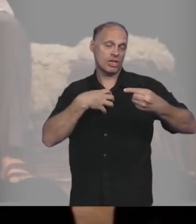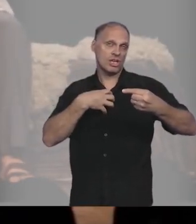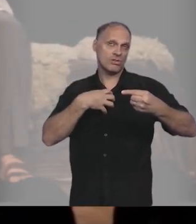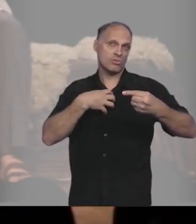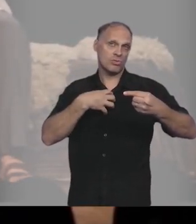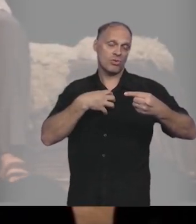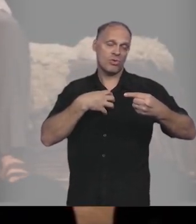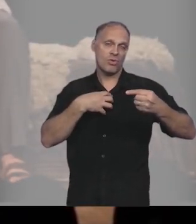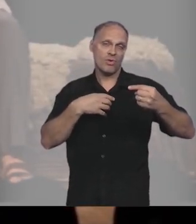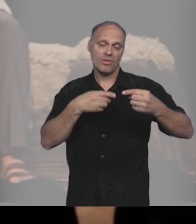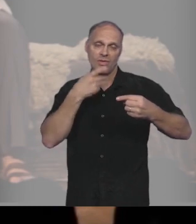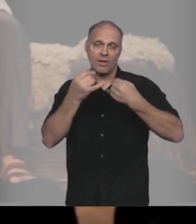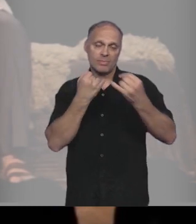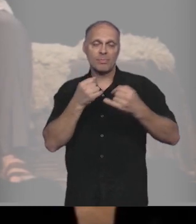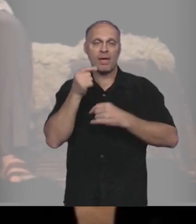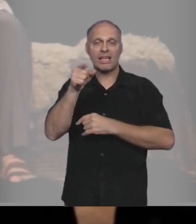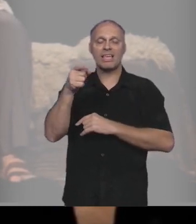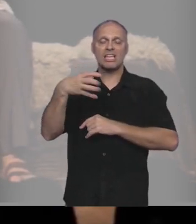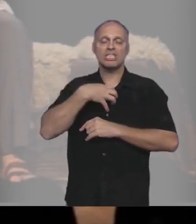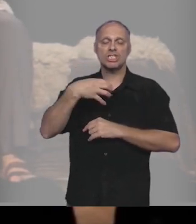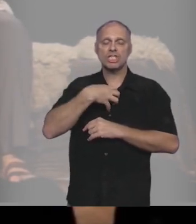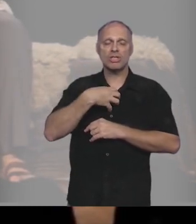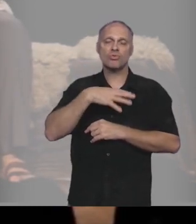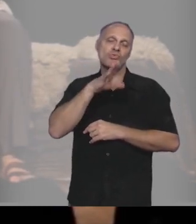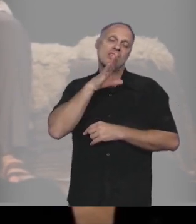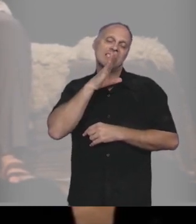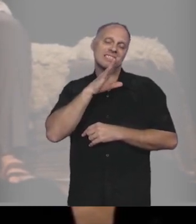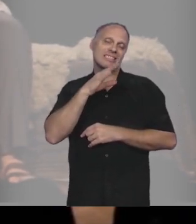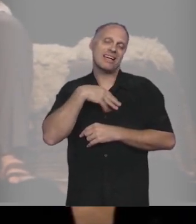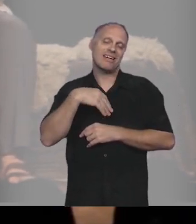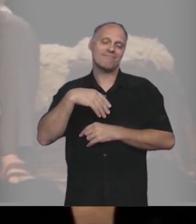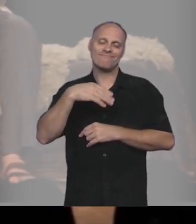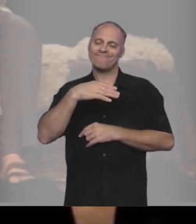do velho, ele é arquejado, ele fala com a voz arrastada,